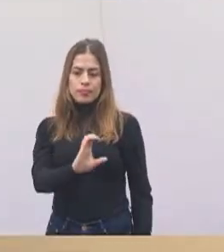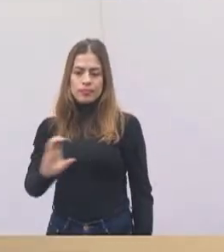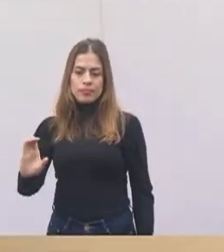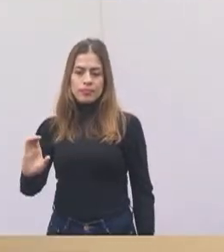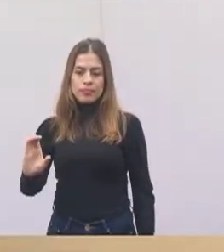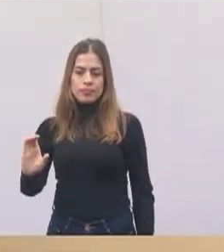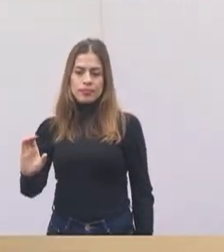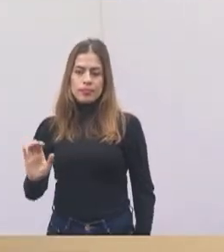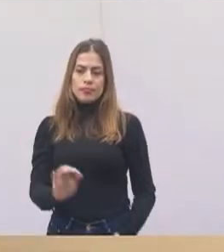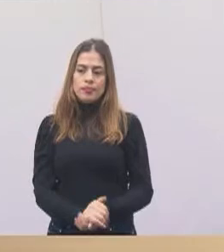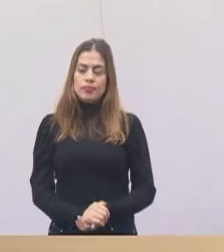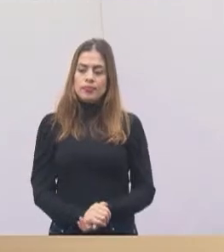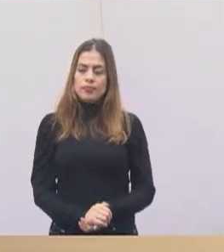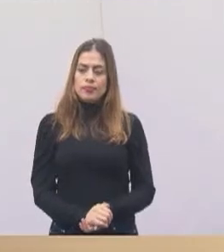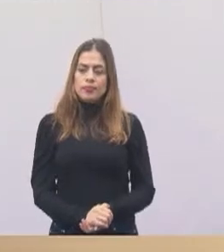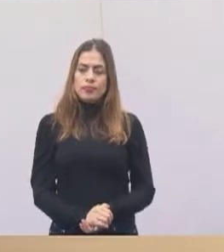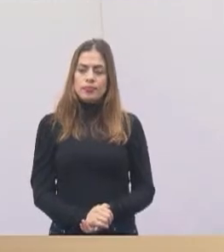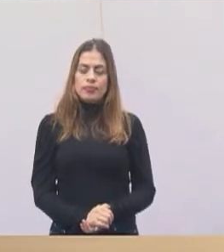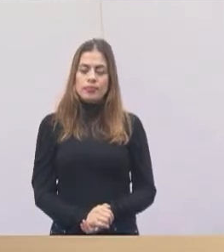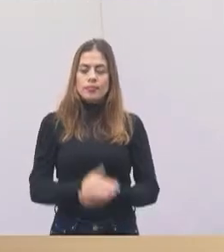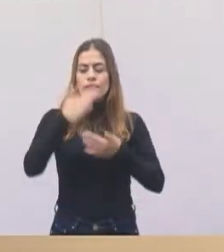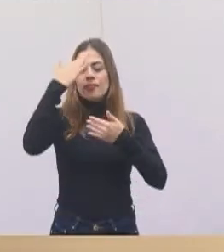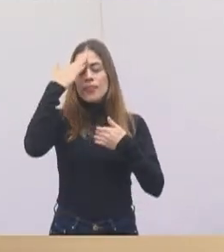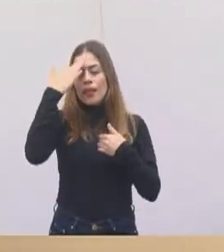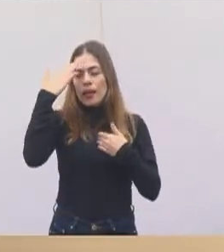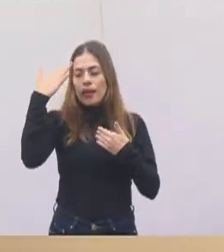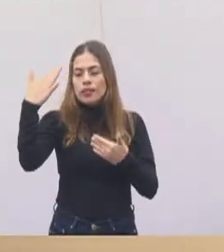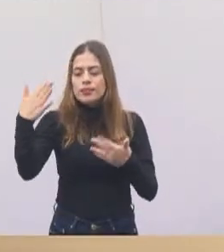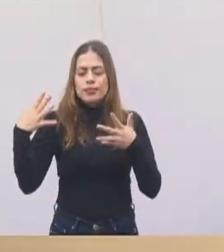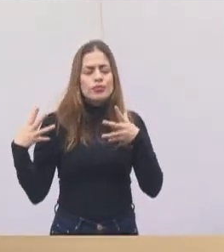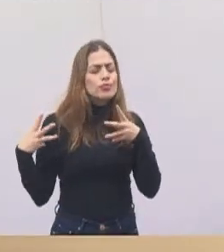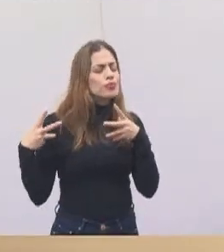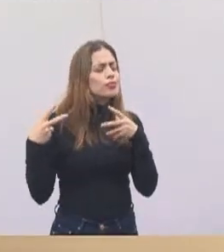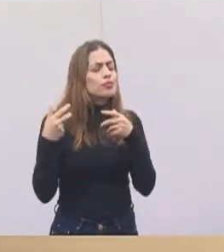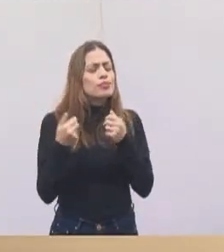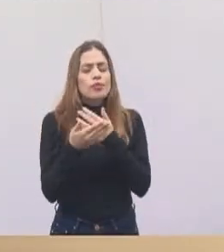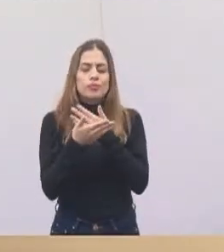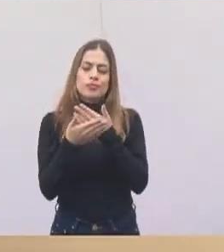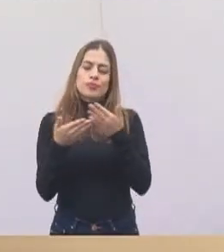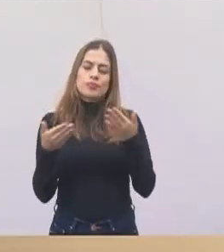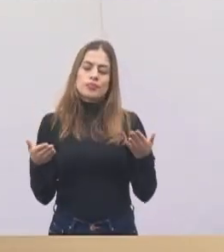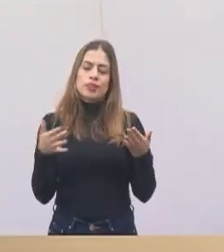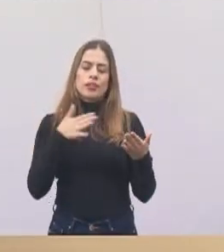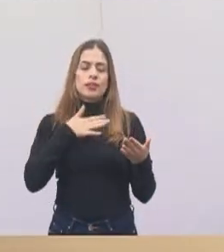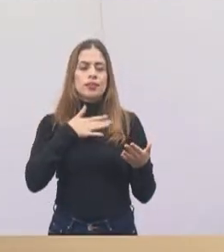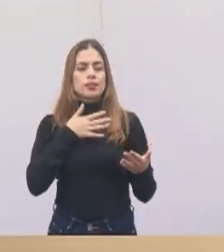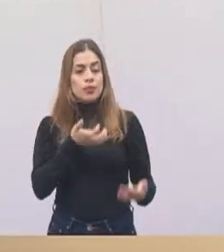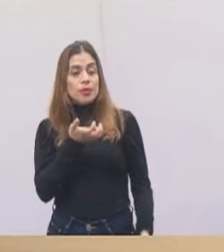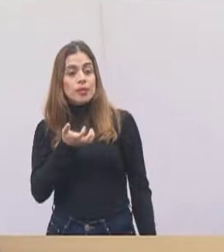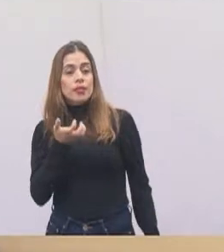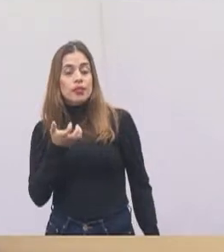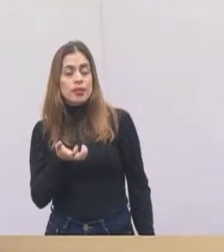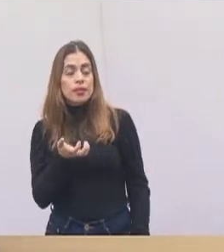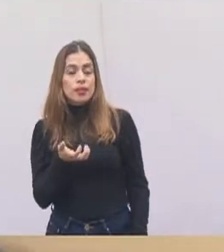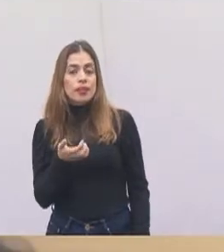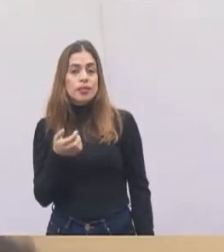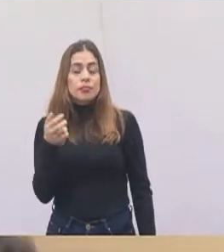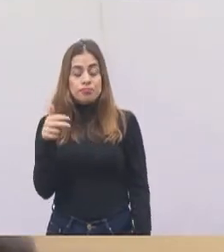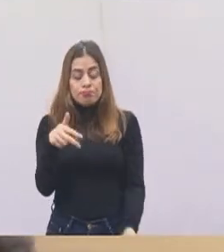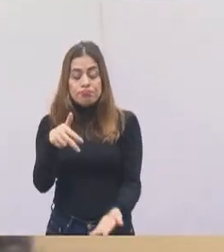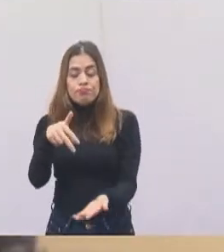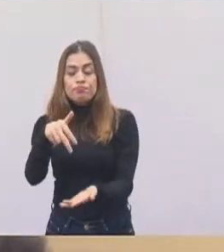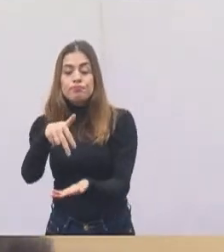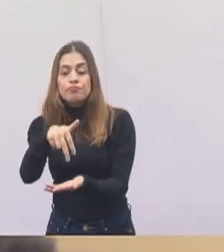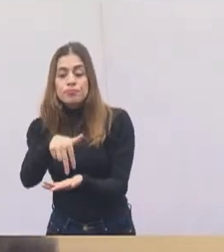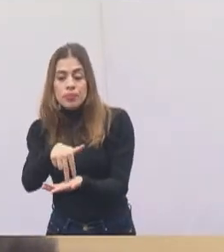Roberto? E agradecer a todos vocês. Eu queria, nessa manhã, subir aqui para